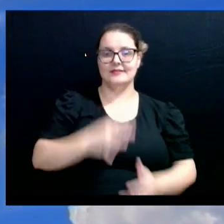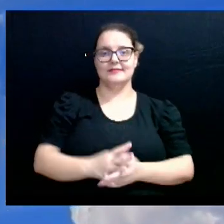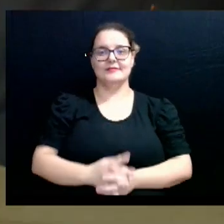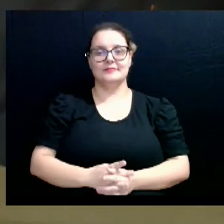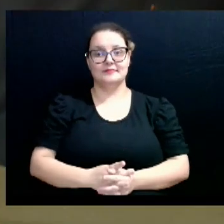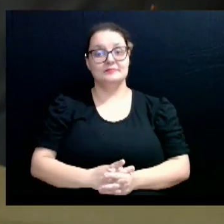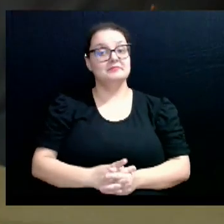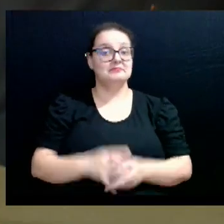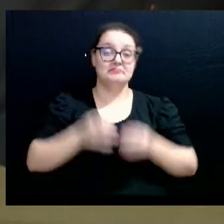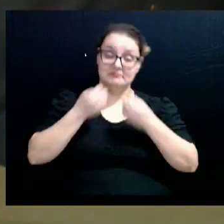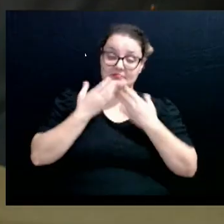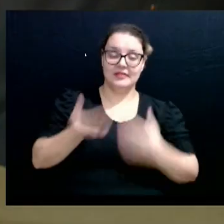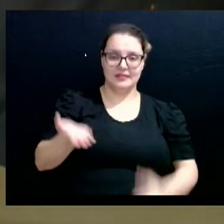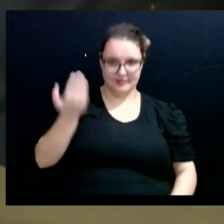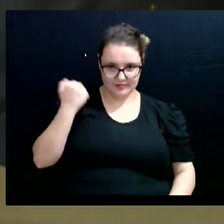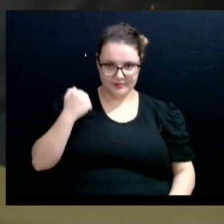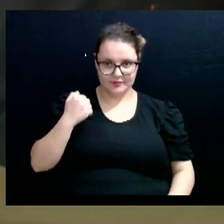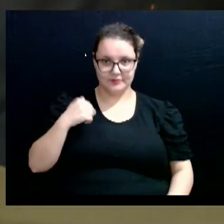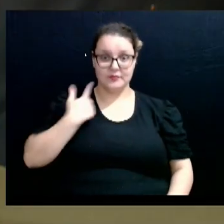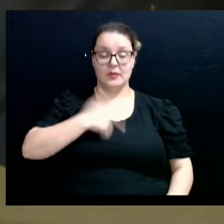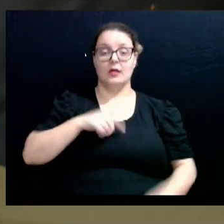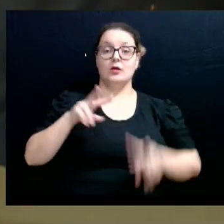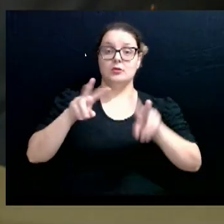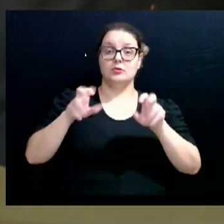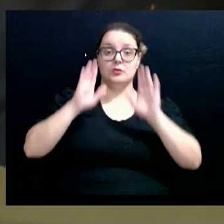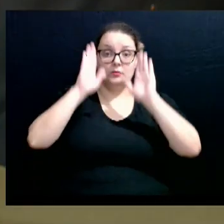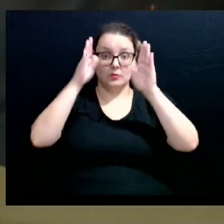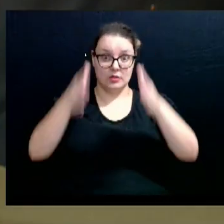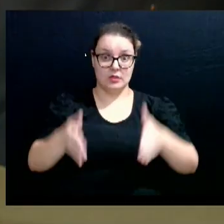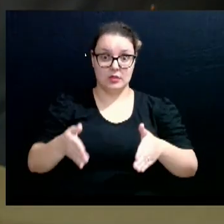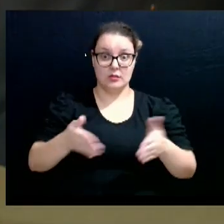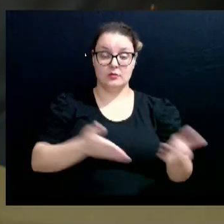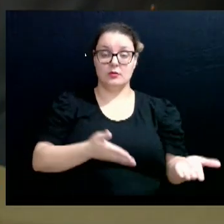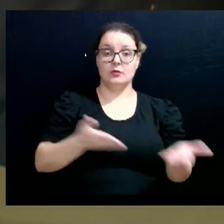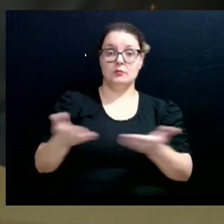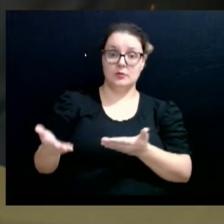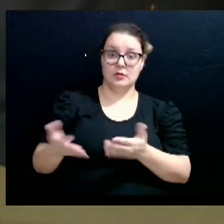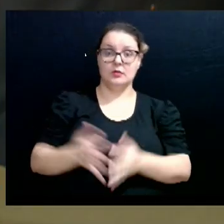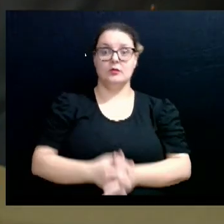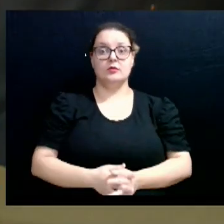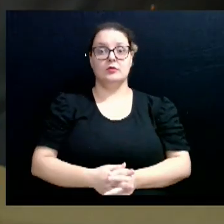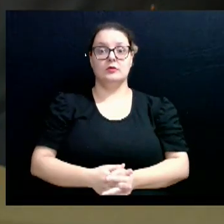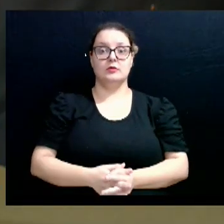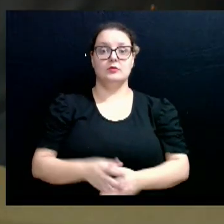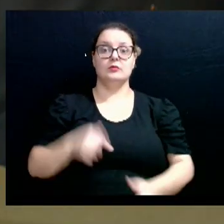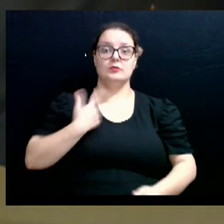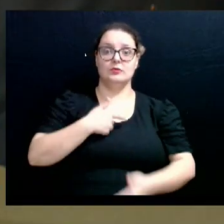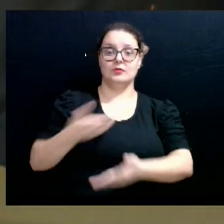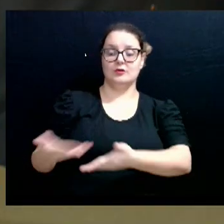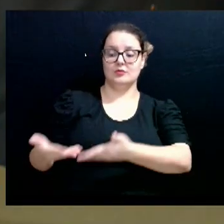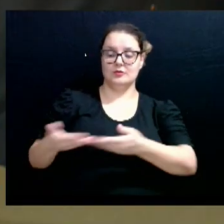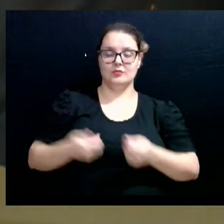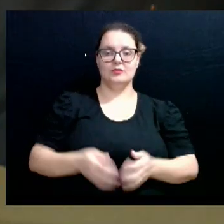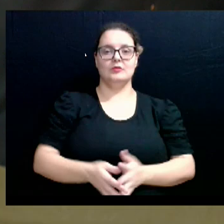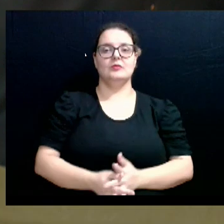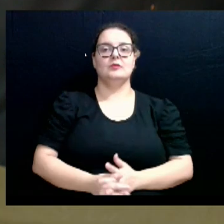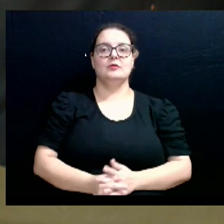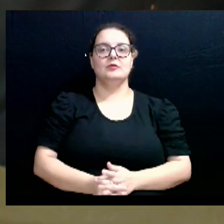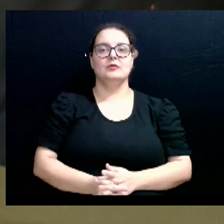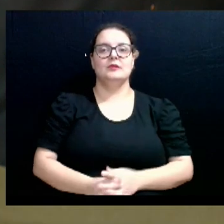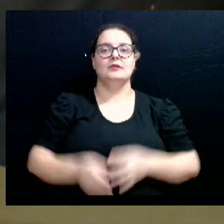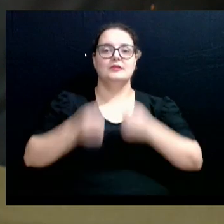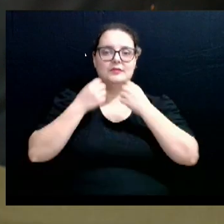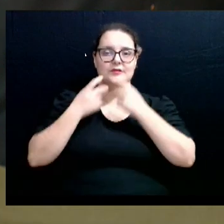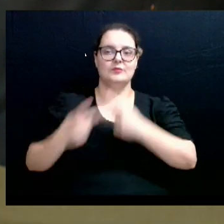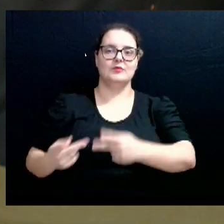então, gente, o nosso tema central e a apresentação aí dos nossos convidados. A gente dá as boas-vindas à